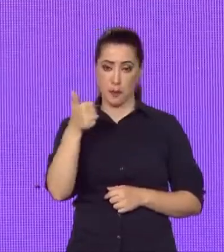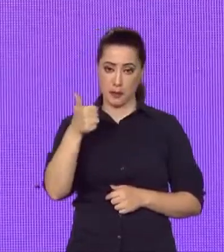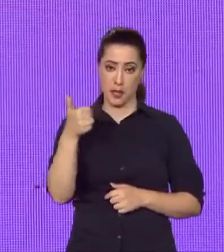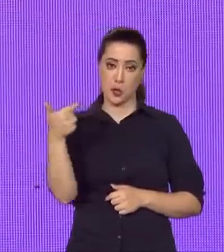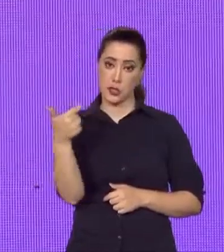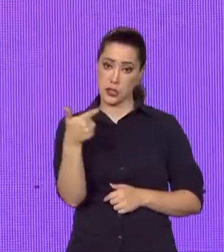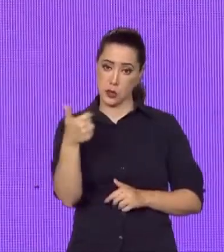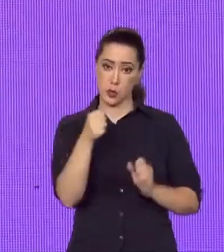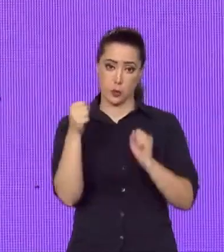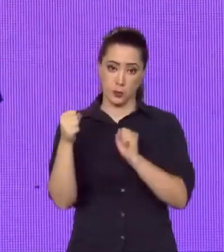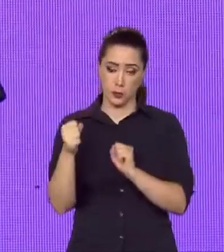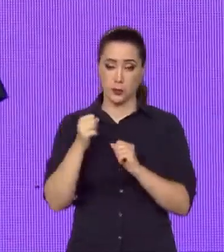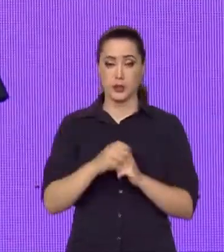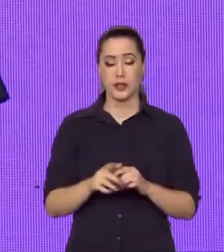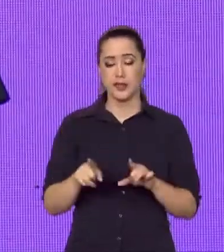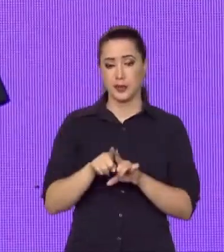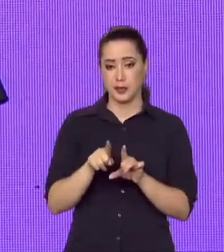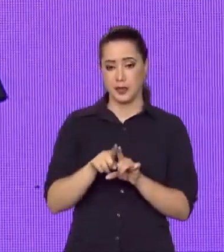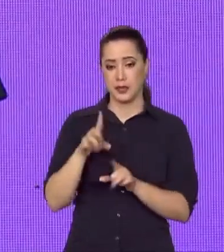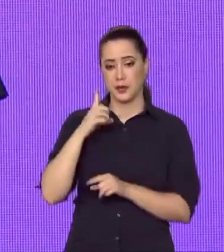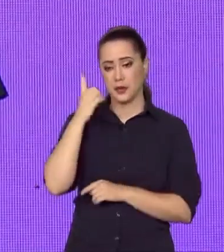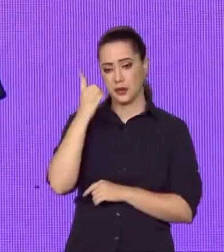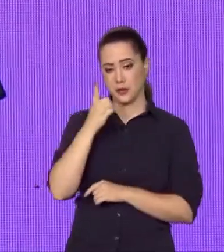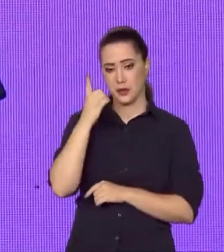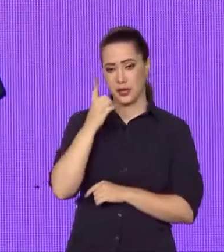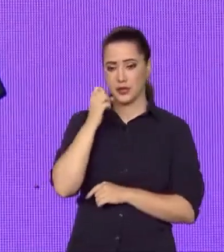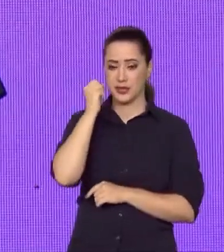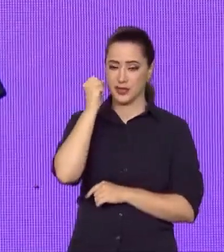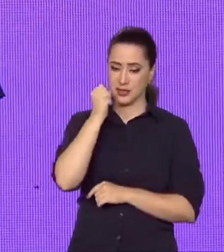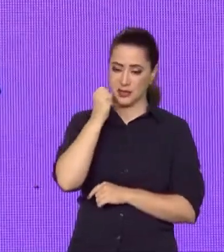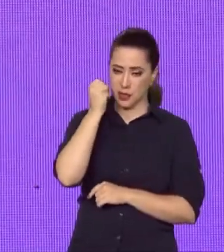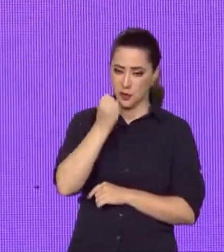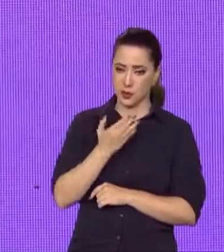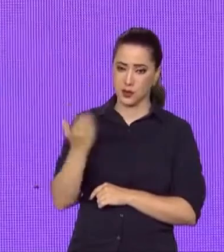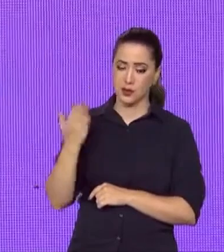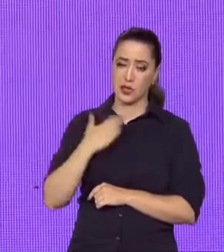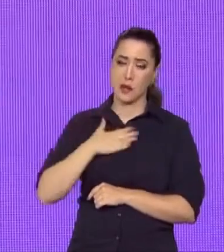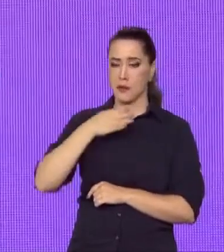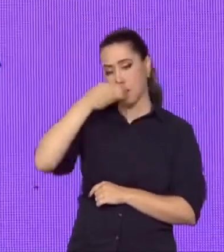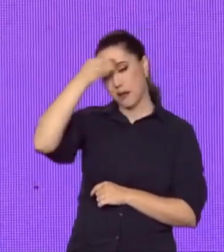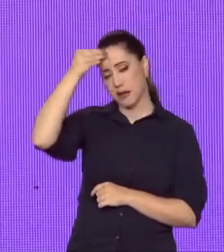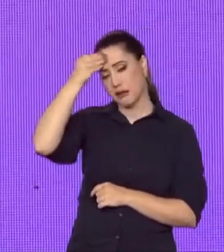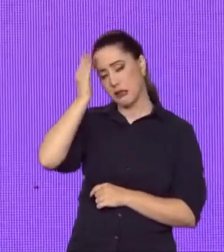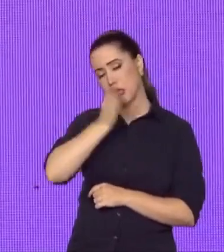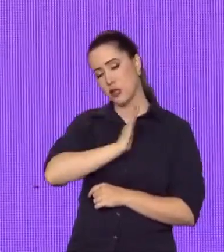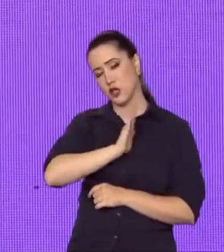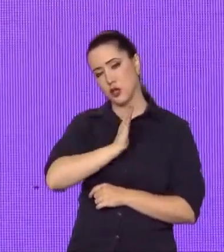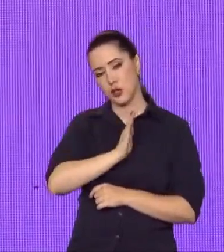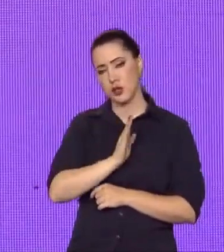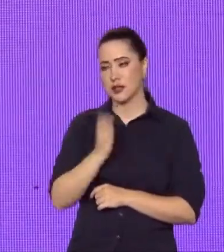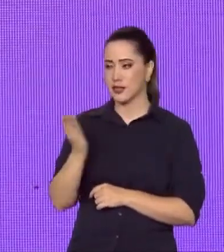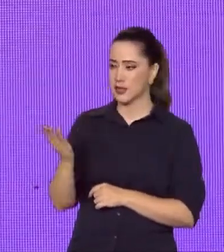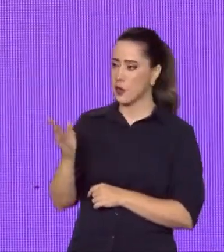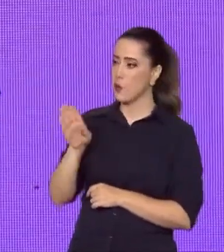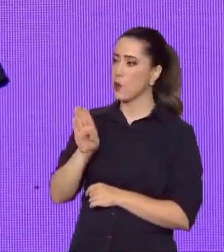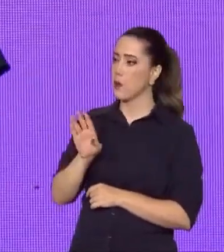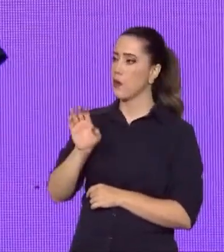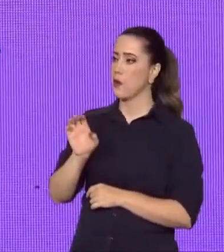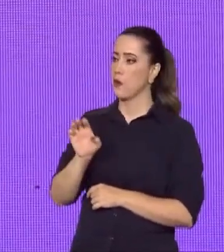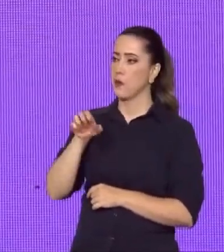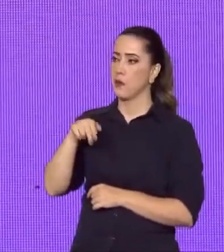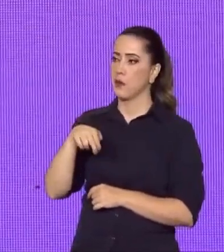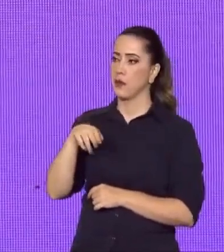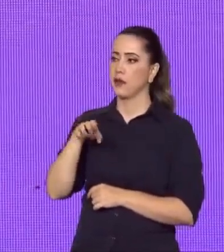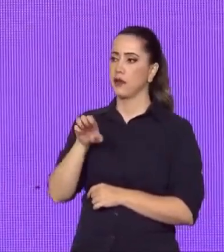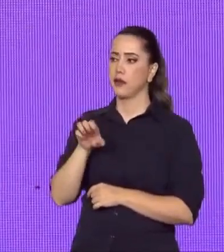Temos ainda as parlamentares, aqui a minha, representando a minha querida madrinha de coração, Benedita da Silva, de quem eu